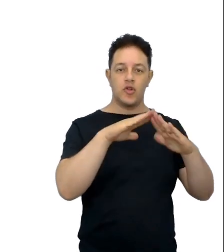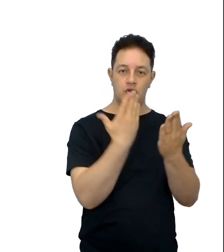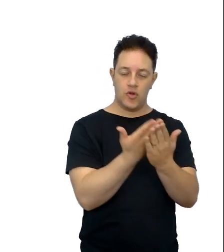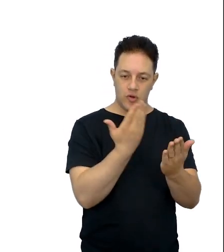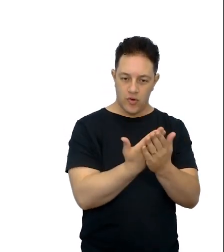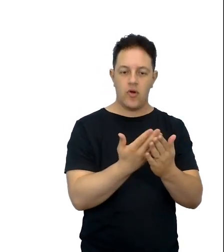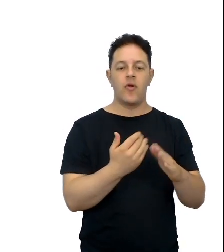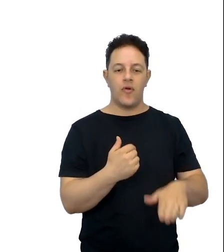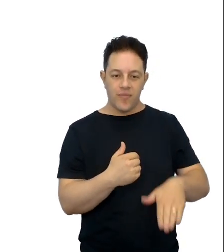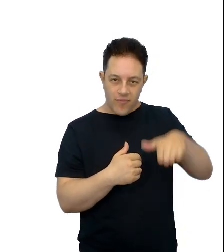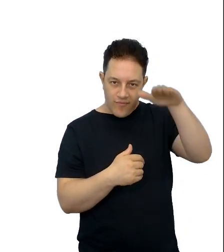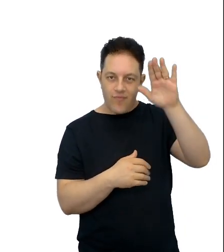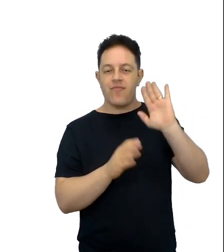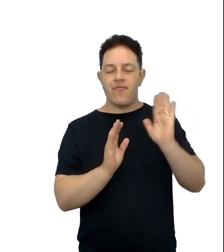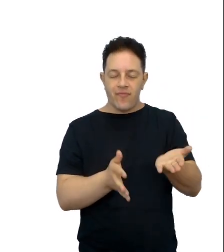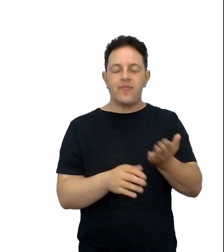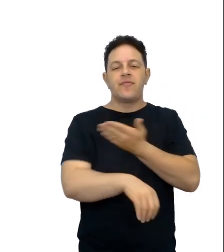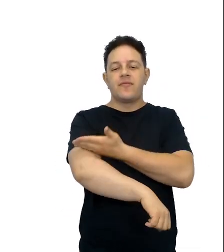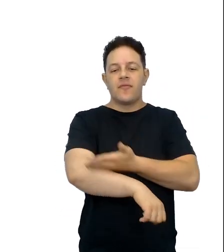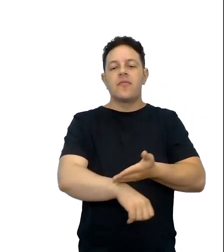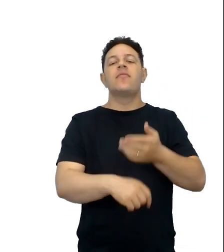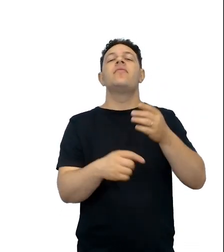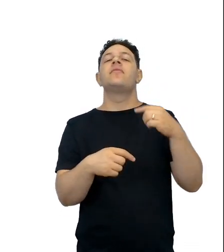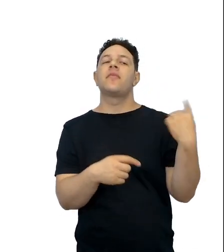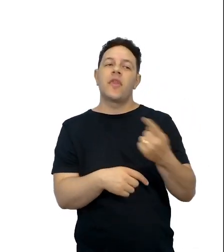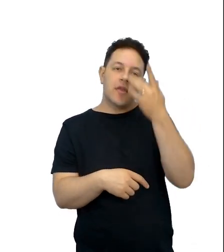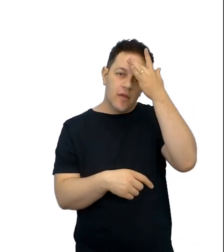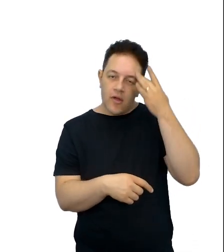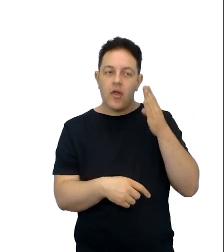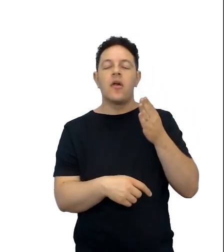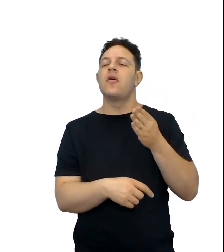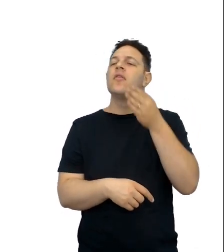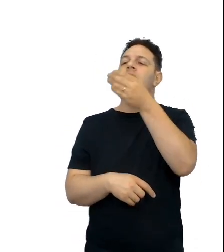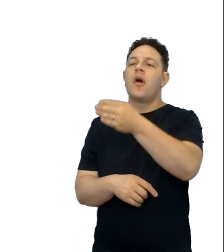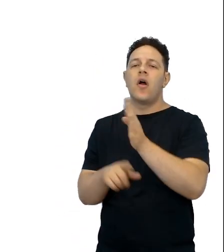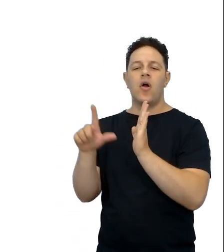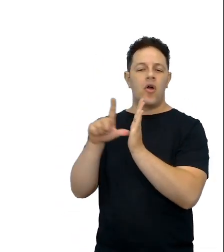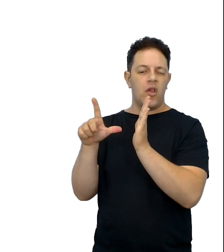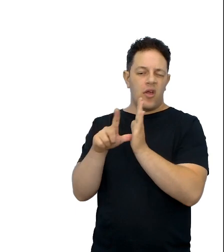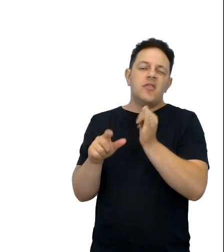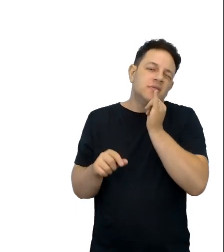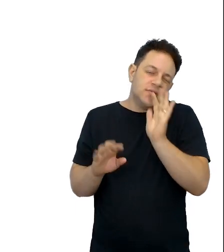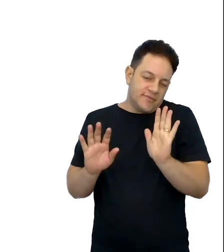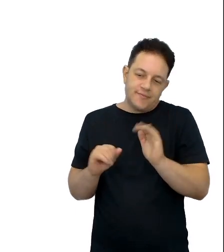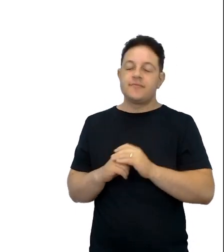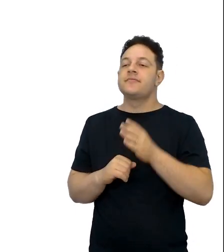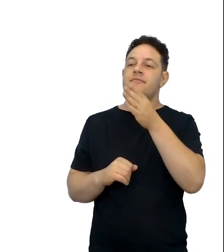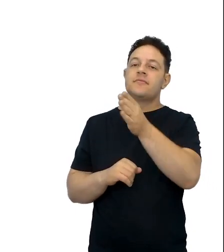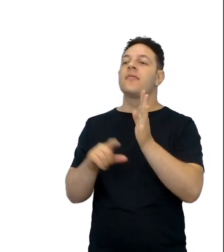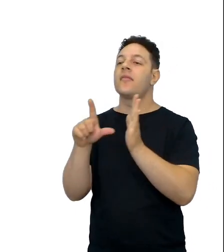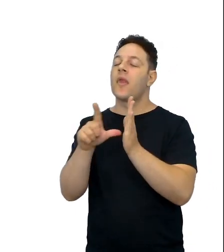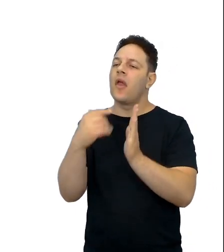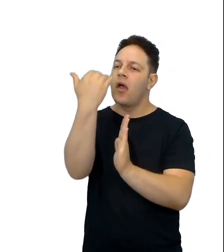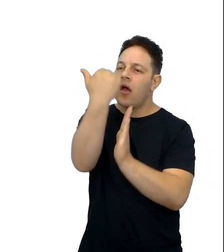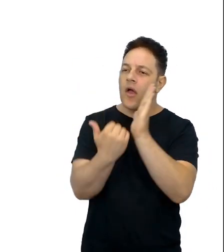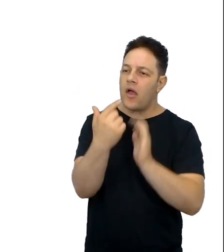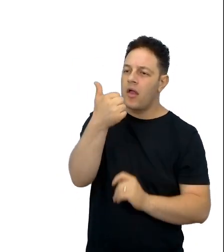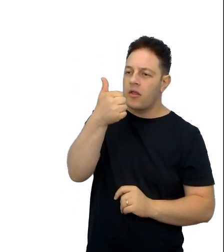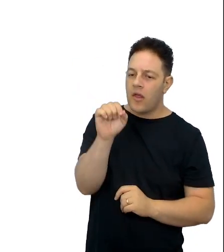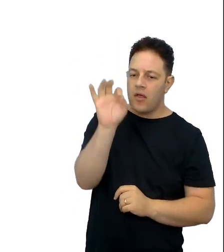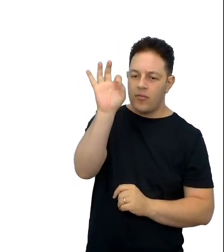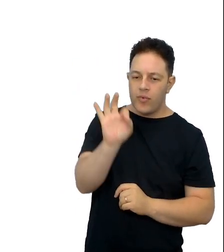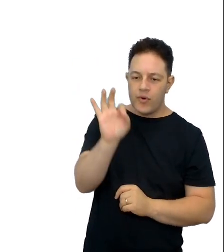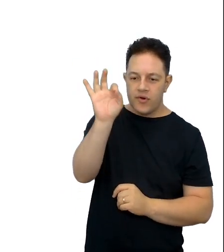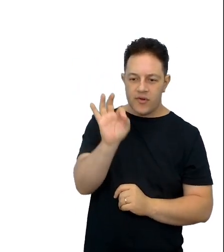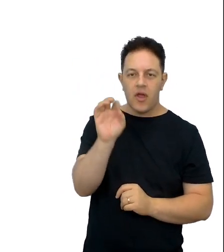exemplo, assim, bem, né, bem simplista, é uma pessoa vai numa loja, né, e tem um desconto de 10% em